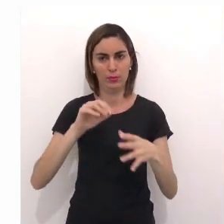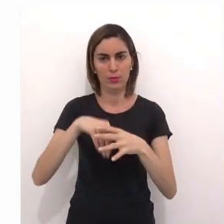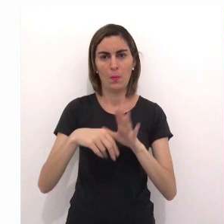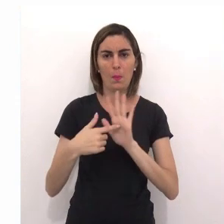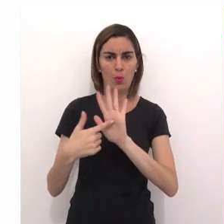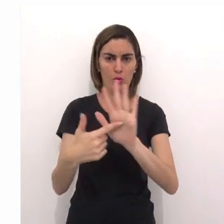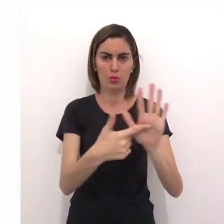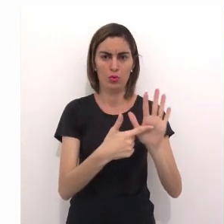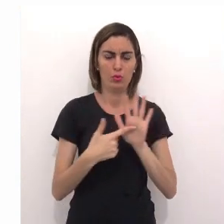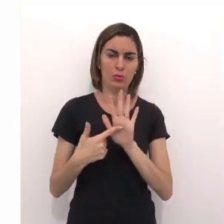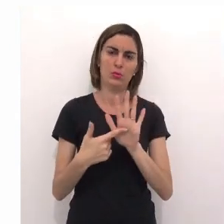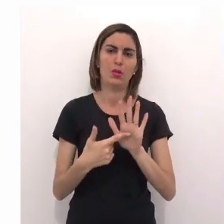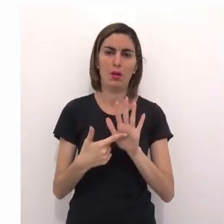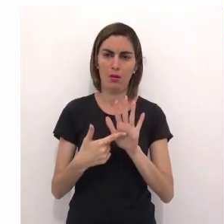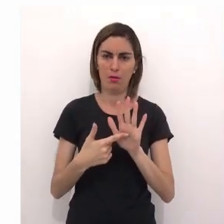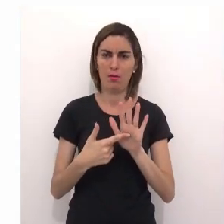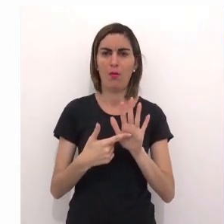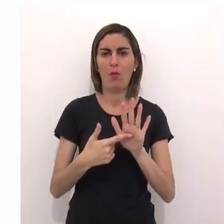demonizavam